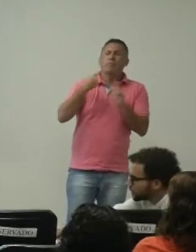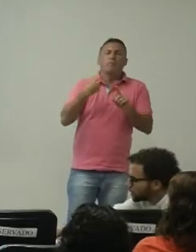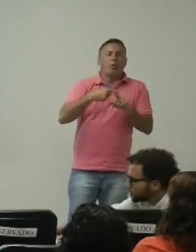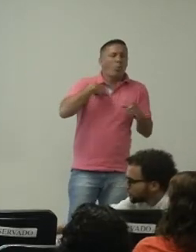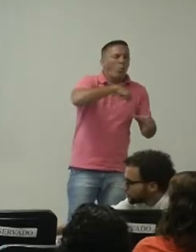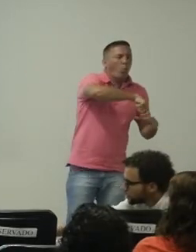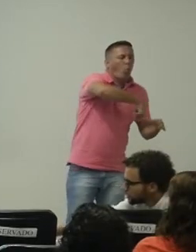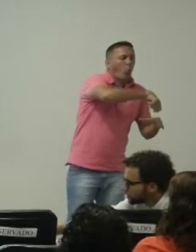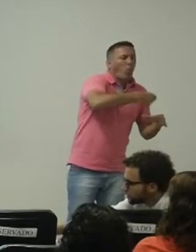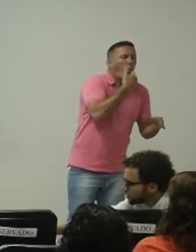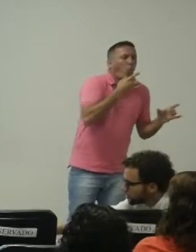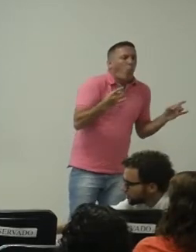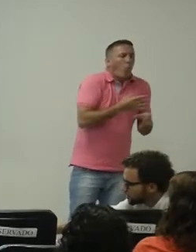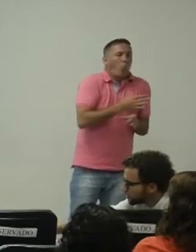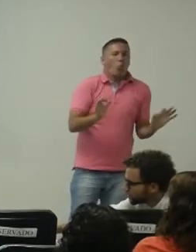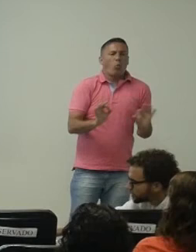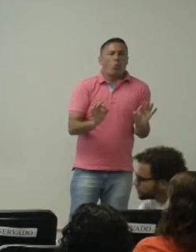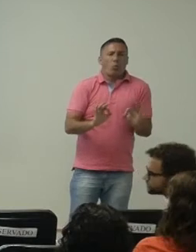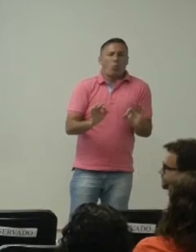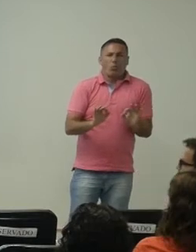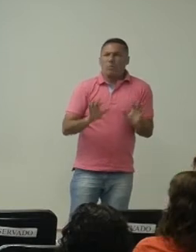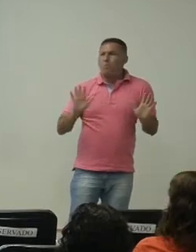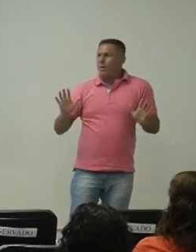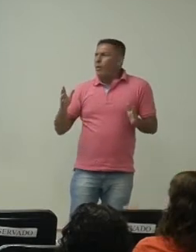ele. Olha só.